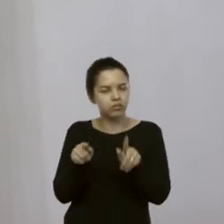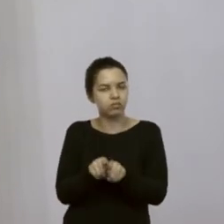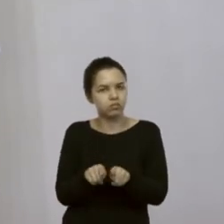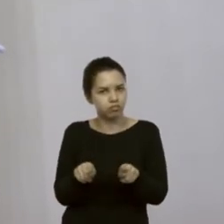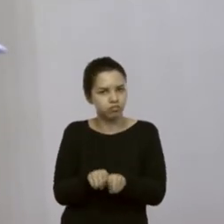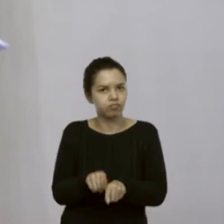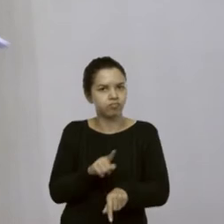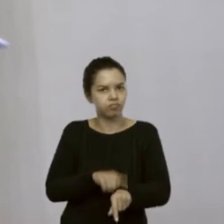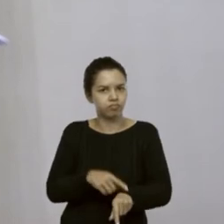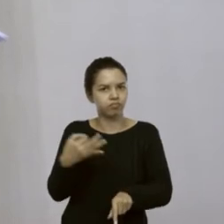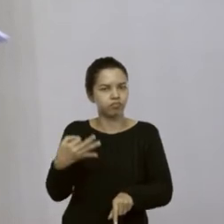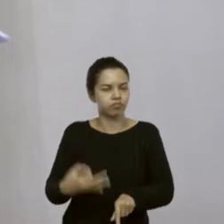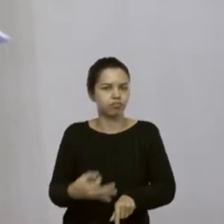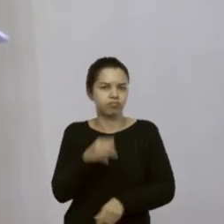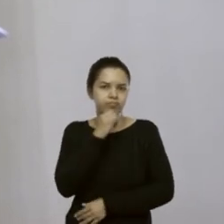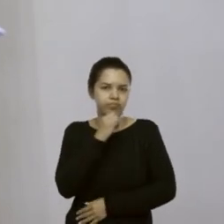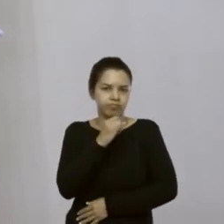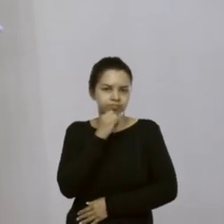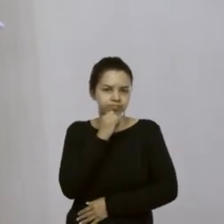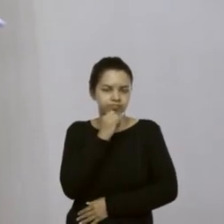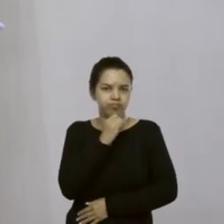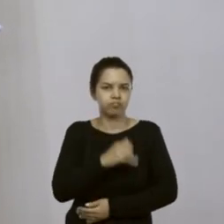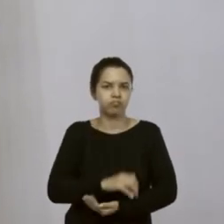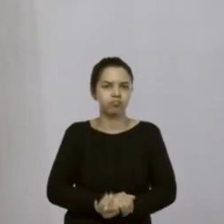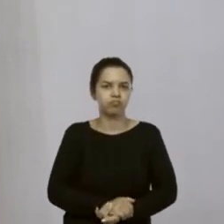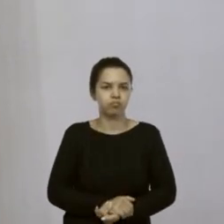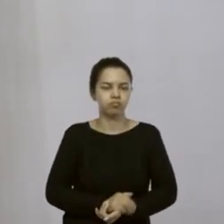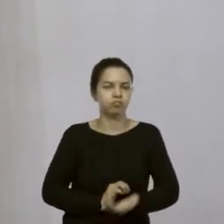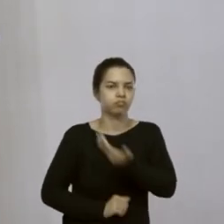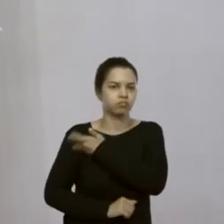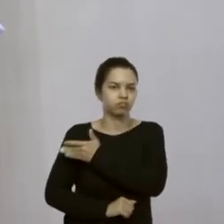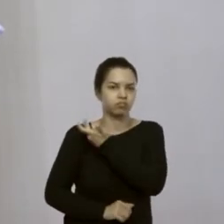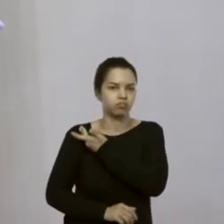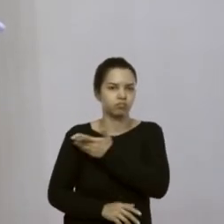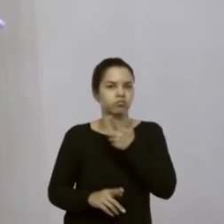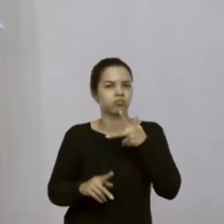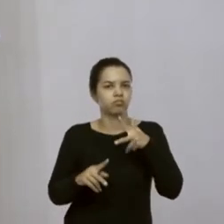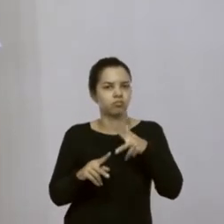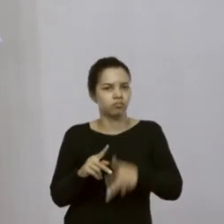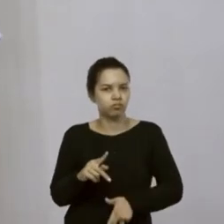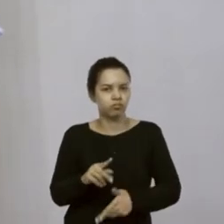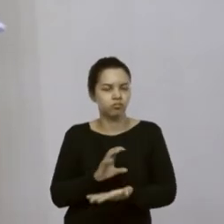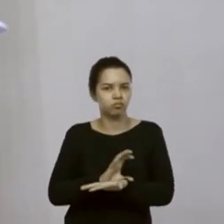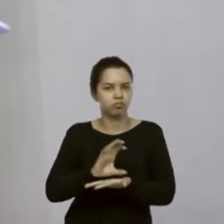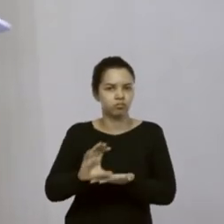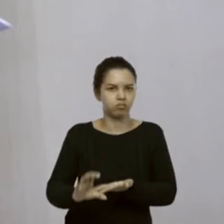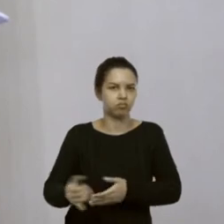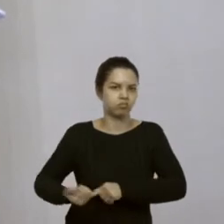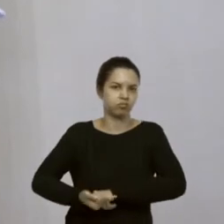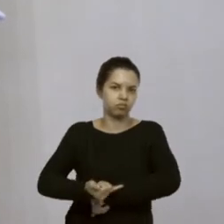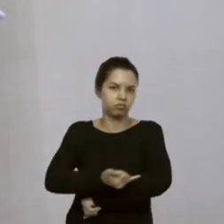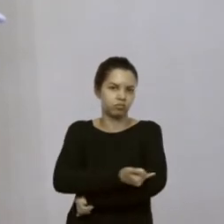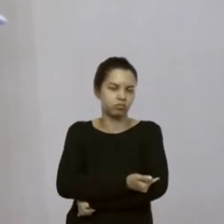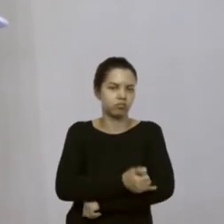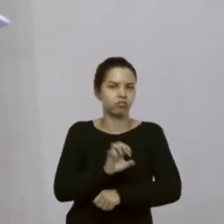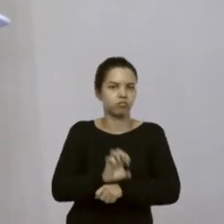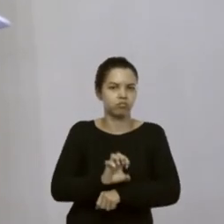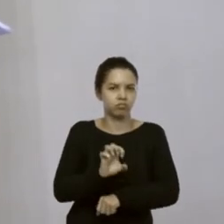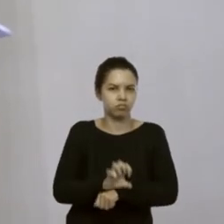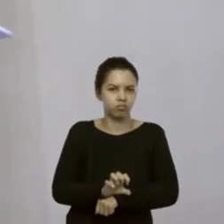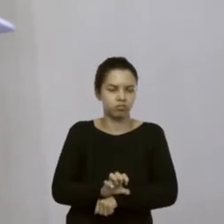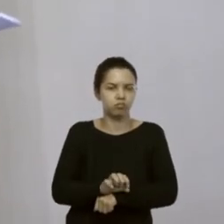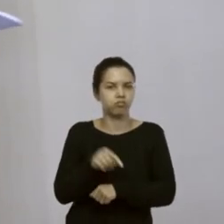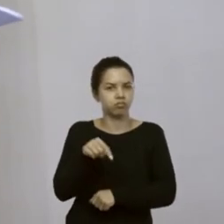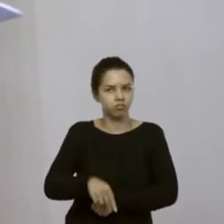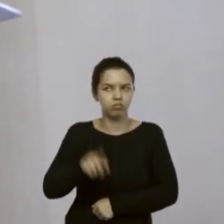Um exemplo disso é a incompreensiva discriminação dos cortes nos investimentos em infraestrutura no Estado pelo governo federal.